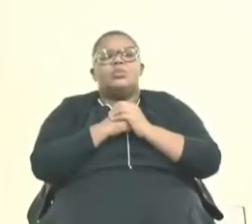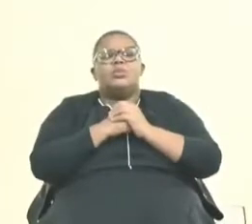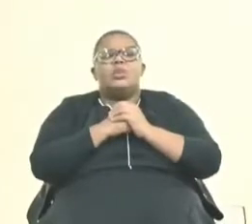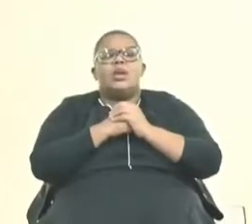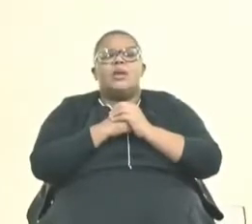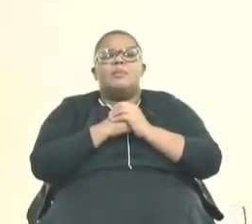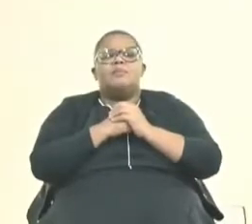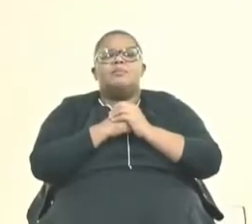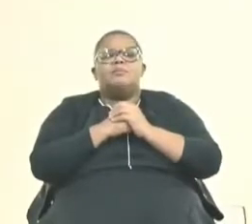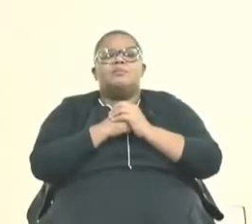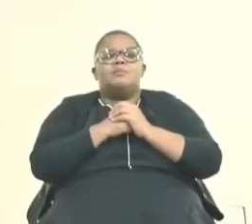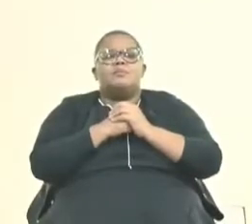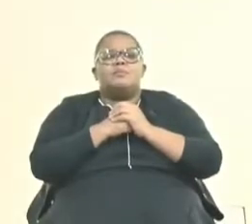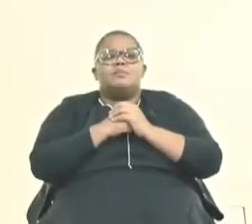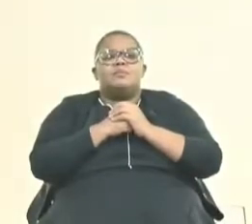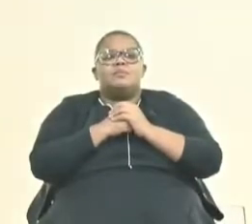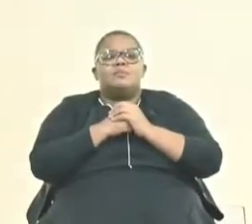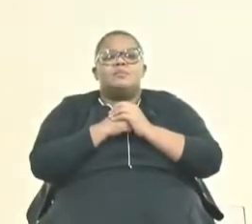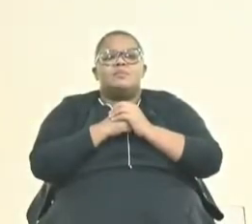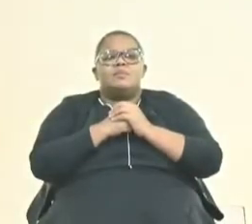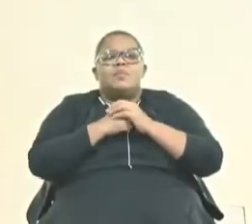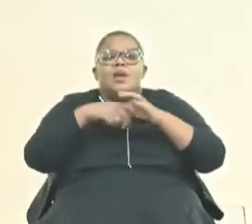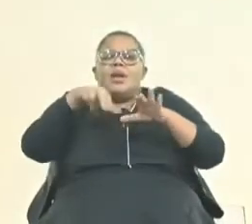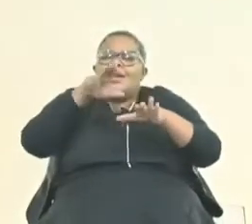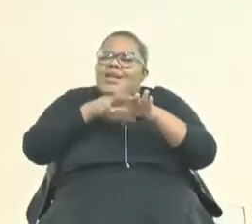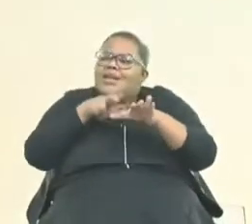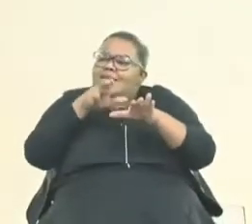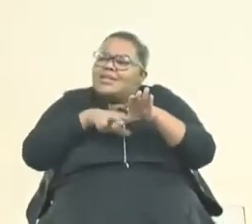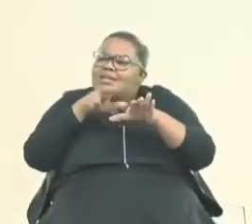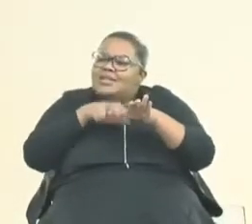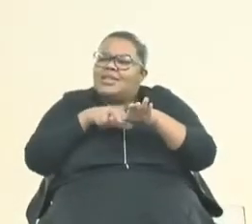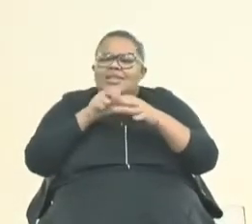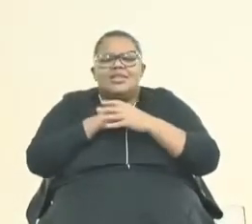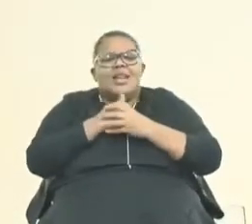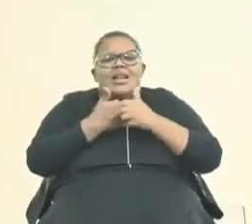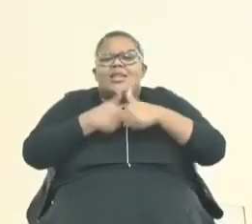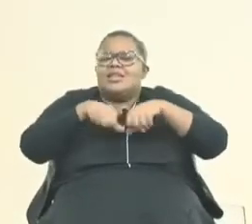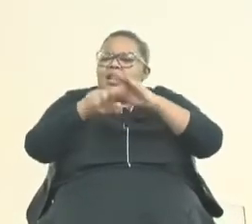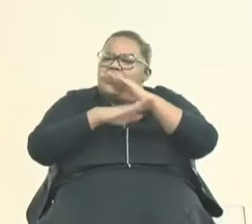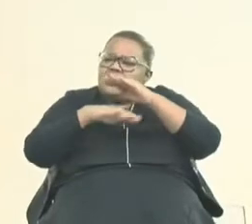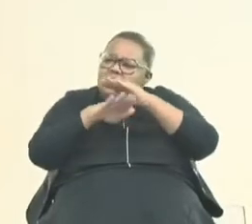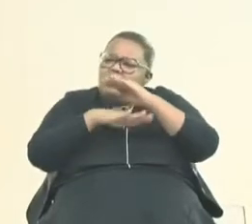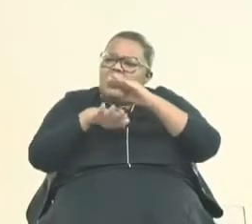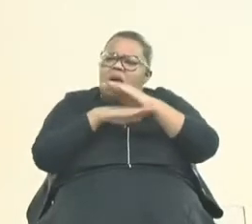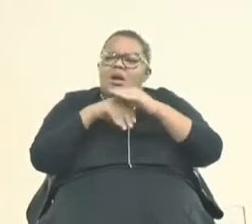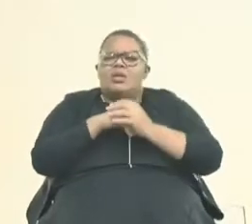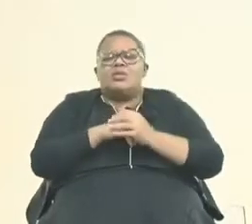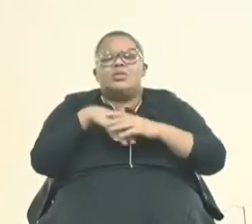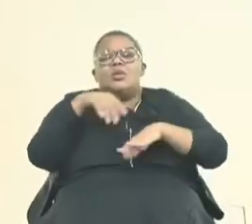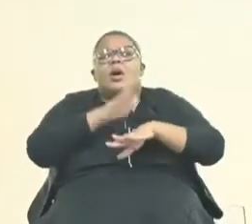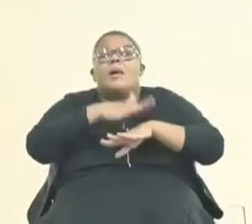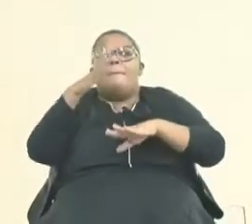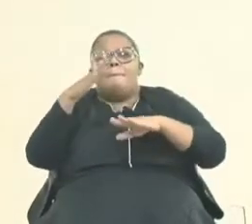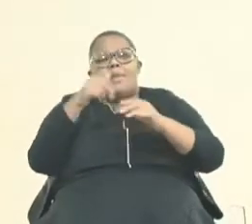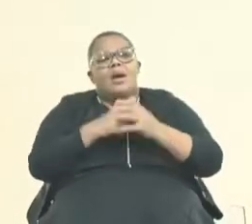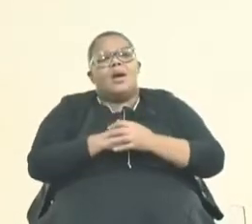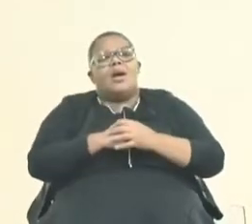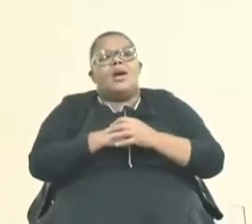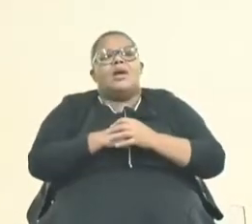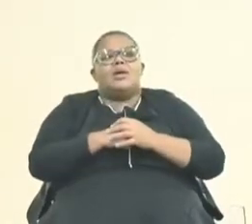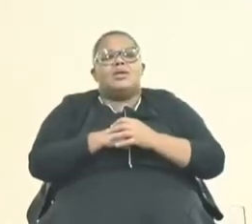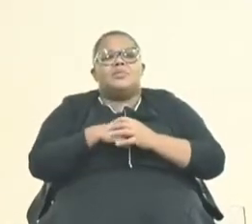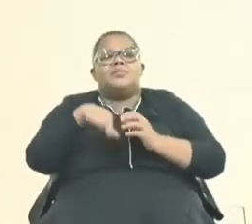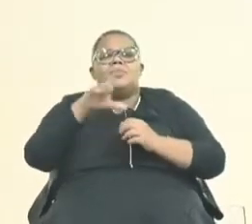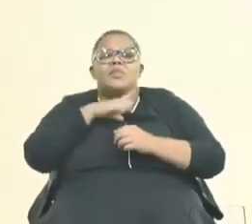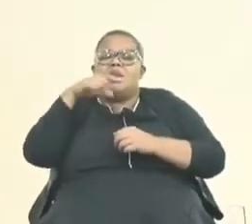sobre um monte nem se Acende a Candeia e se coloca debaixo do alqueire mas no velador e da